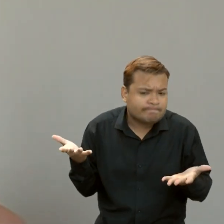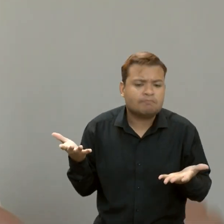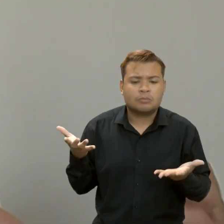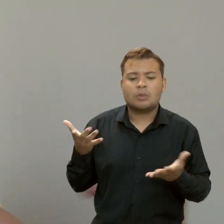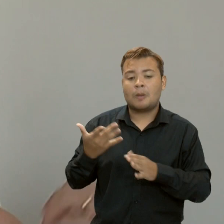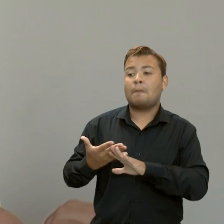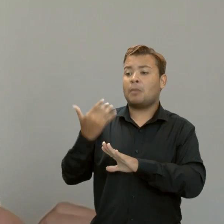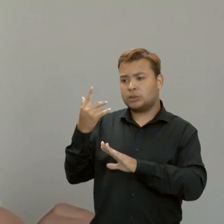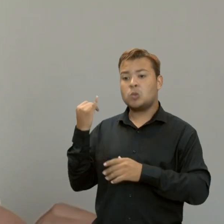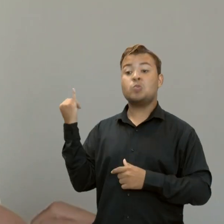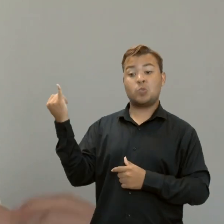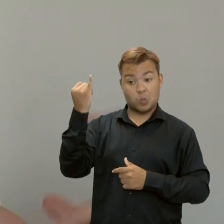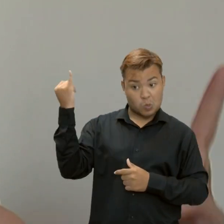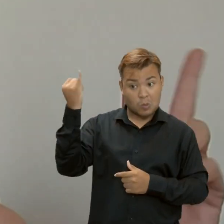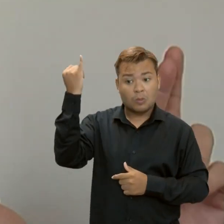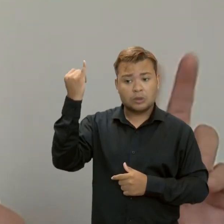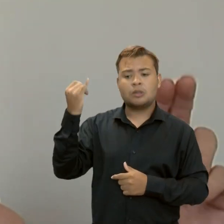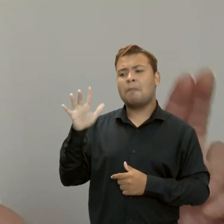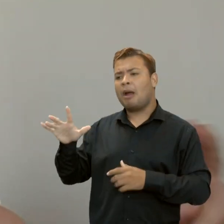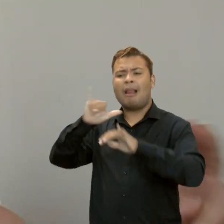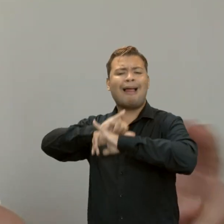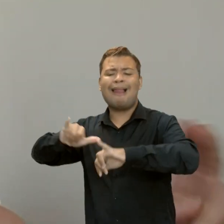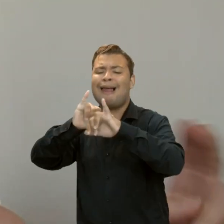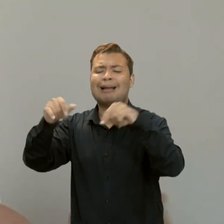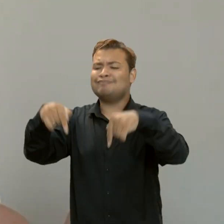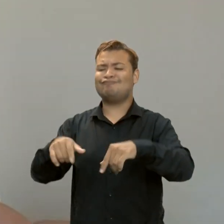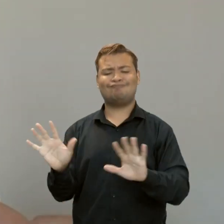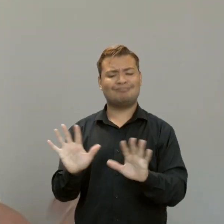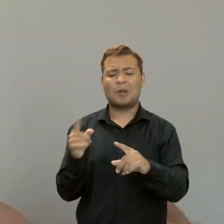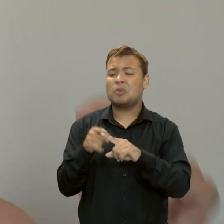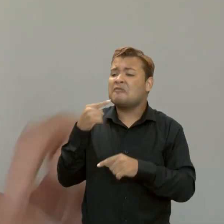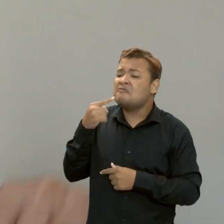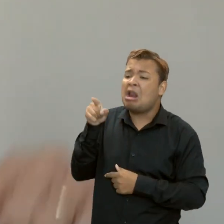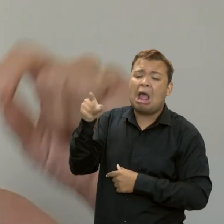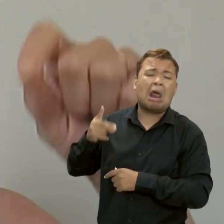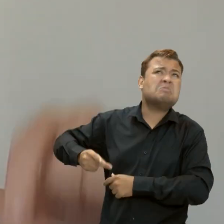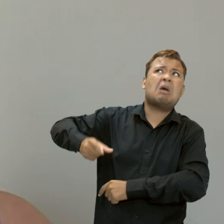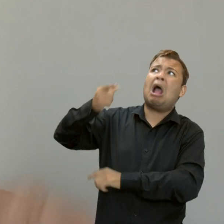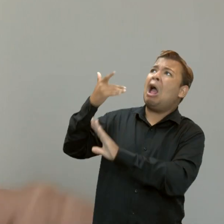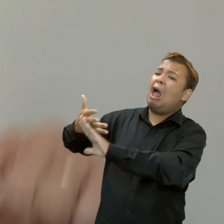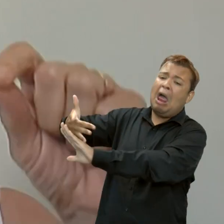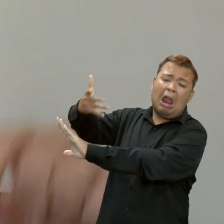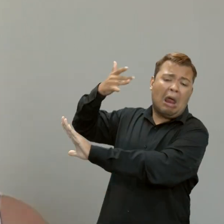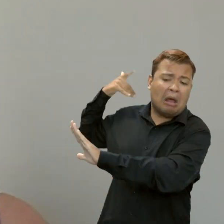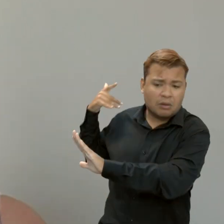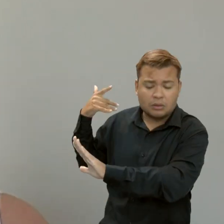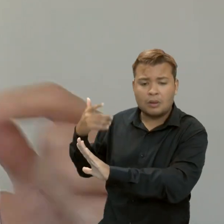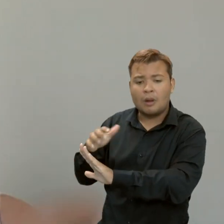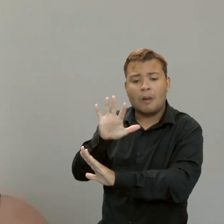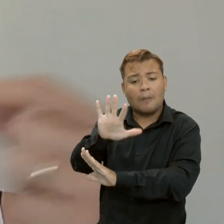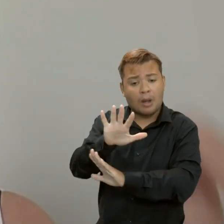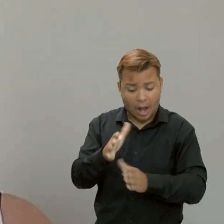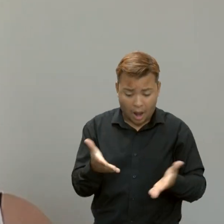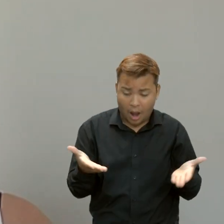teve lá sua importância no passado, né? Eles situam Leodegária num passado como se o presente não estivesse sofrendo